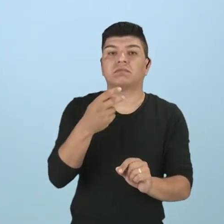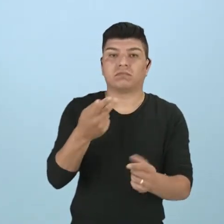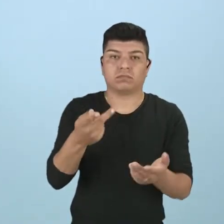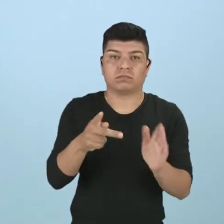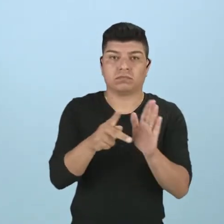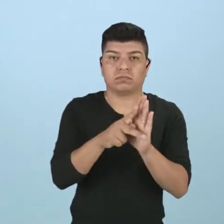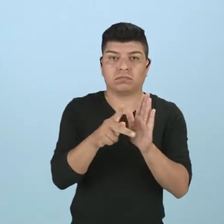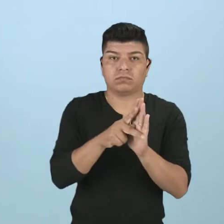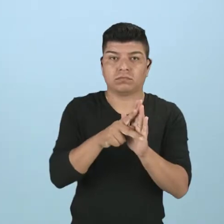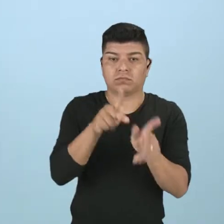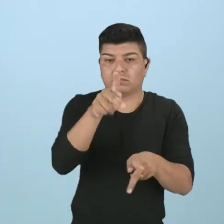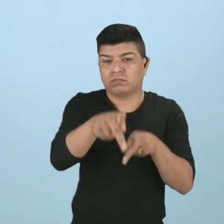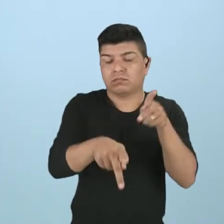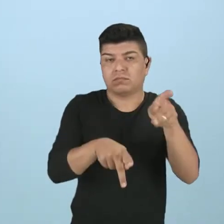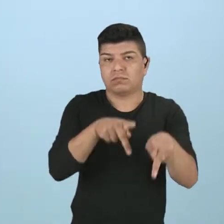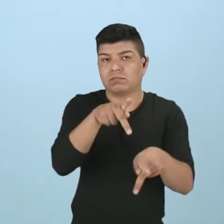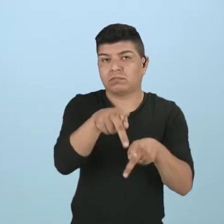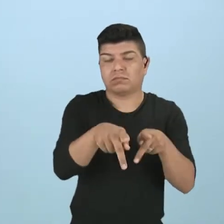pública, tá? Então,